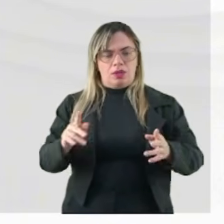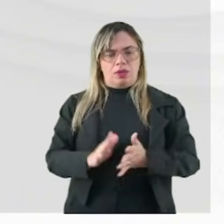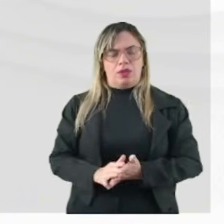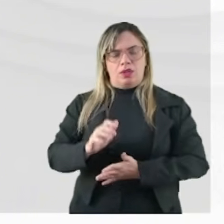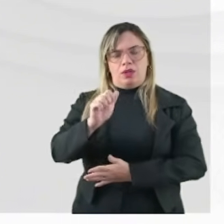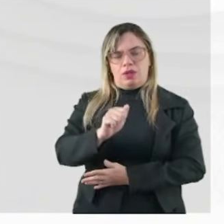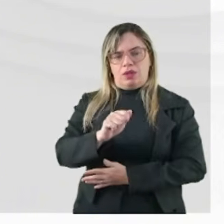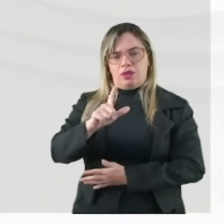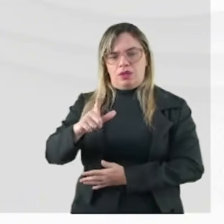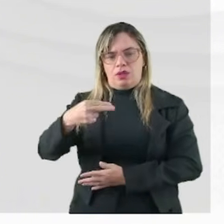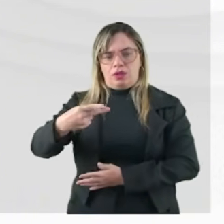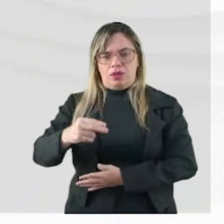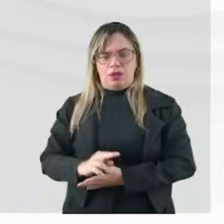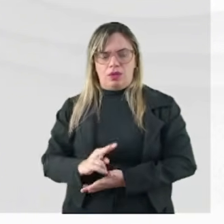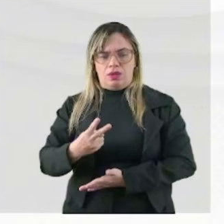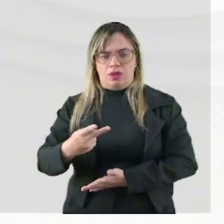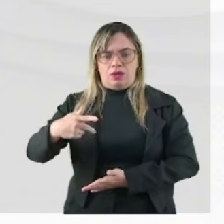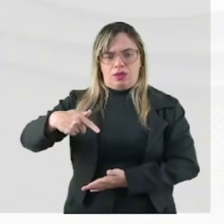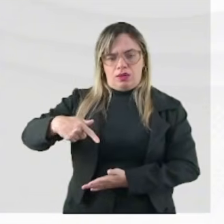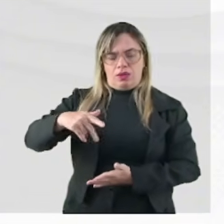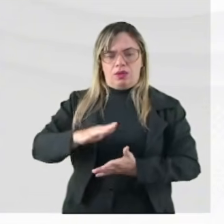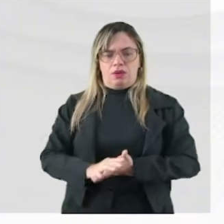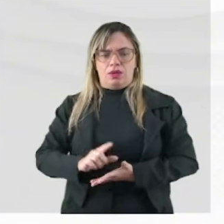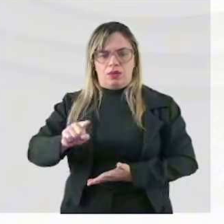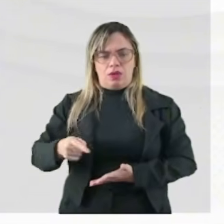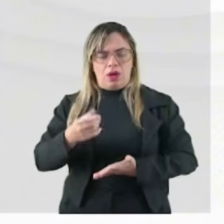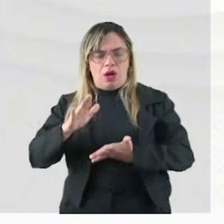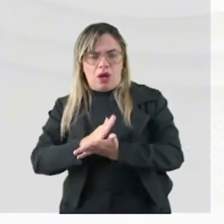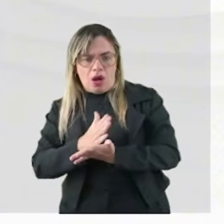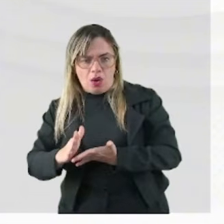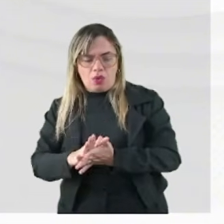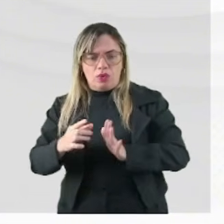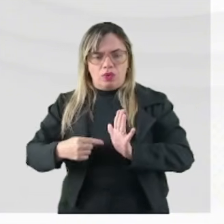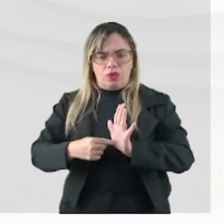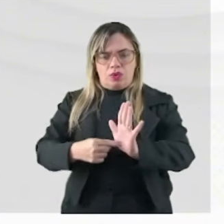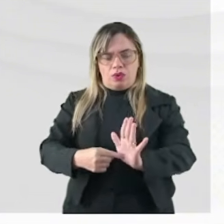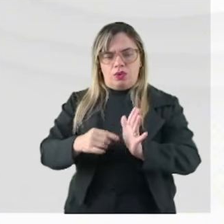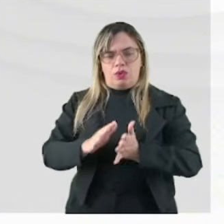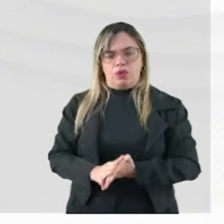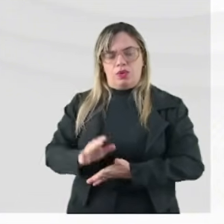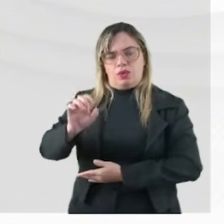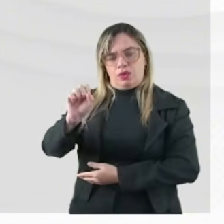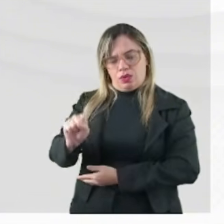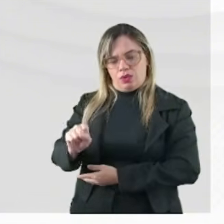Alumínio, 27. Colocar aqui alguns, ó. Enxofre,